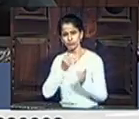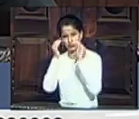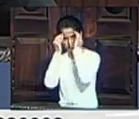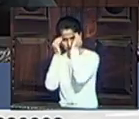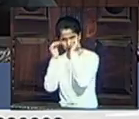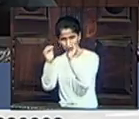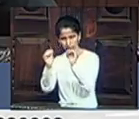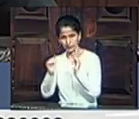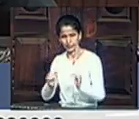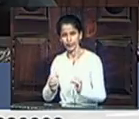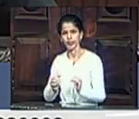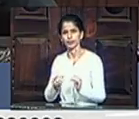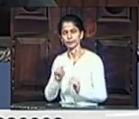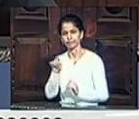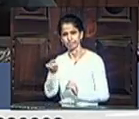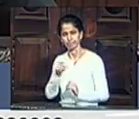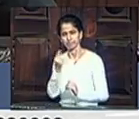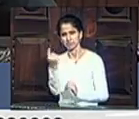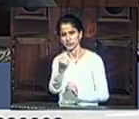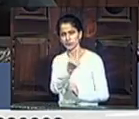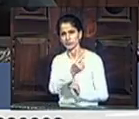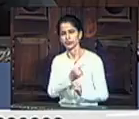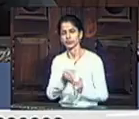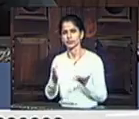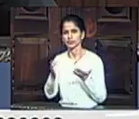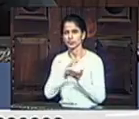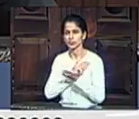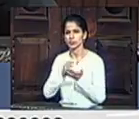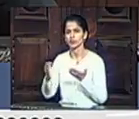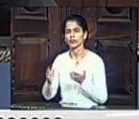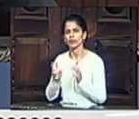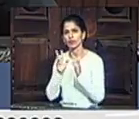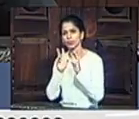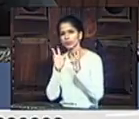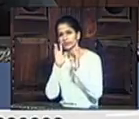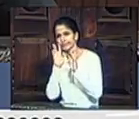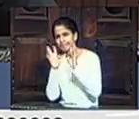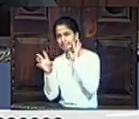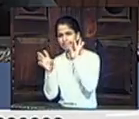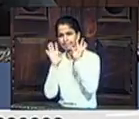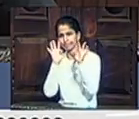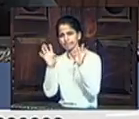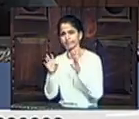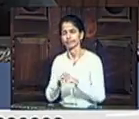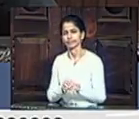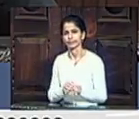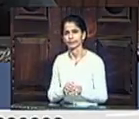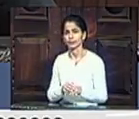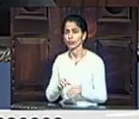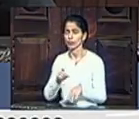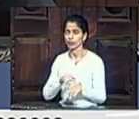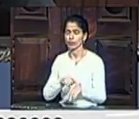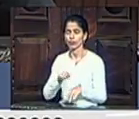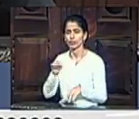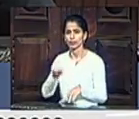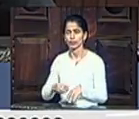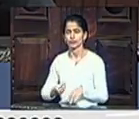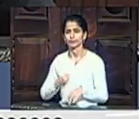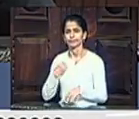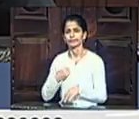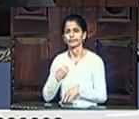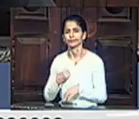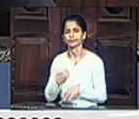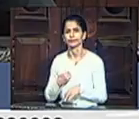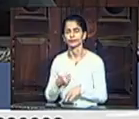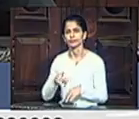respeito profundamente, algumas visões, né, do momento que a gente está vivendo,